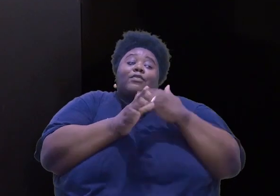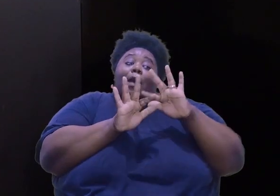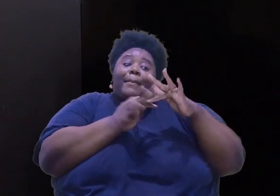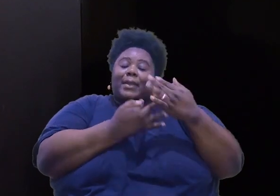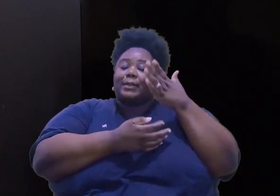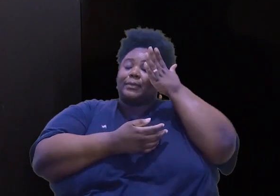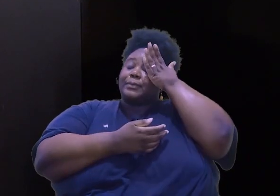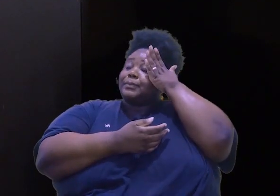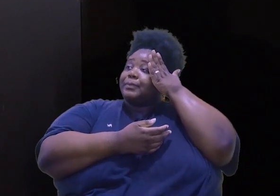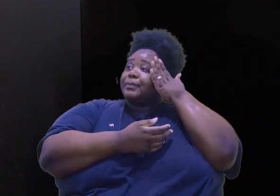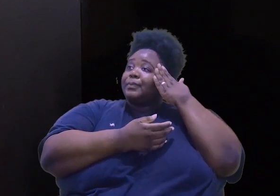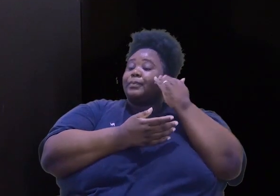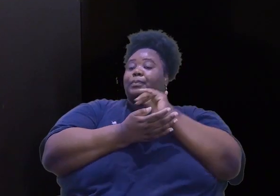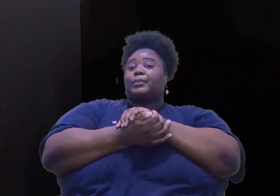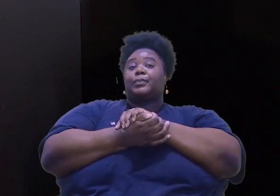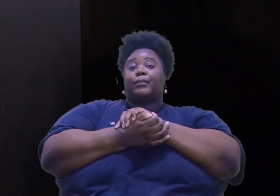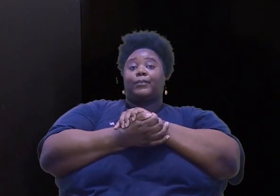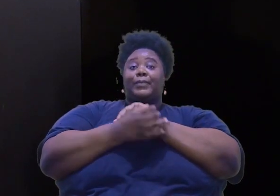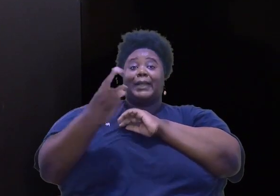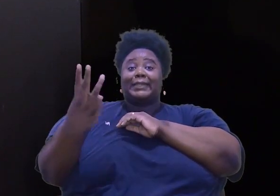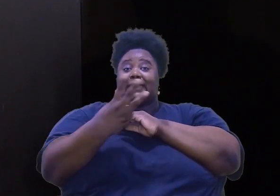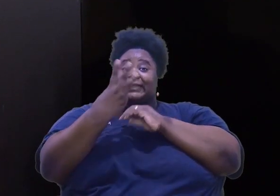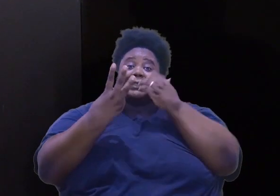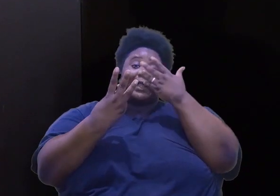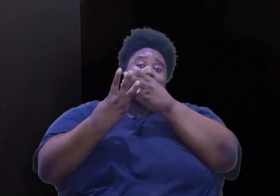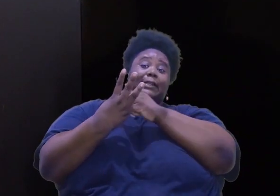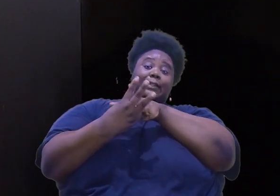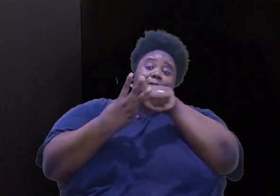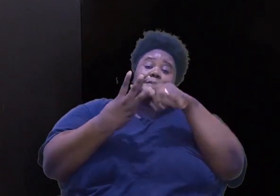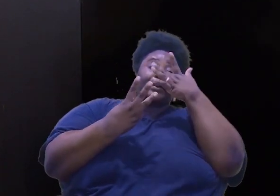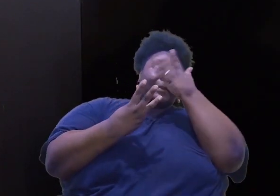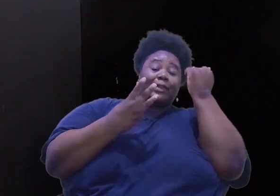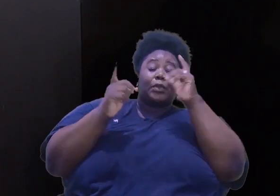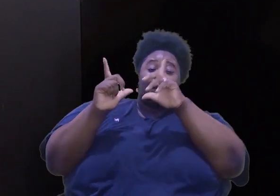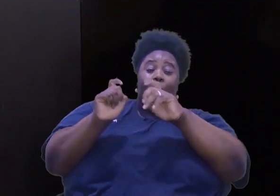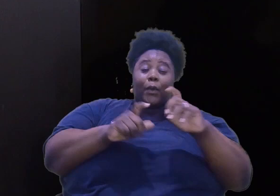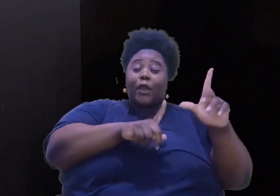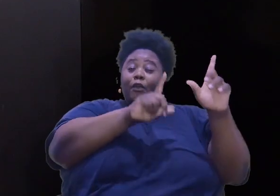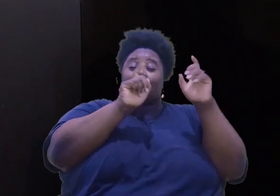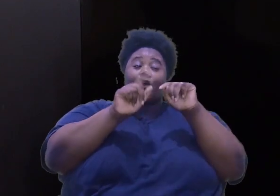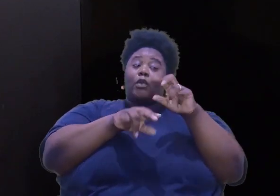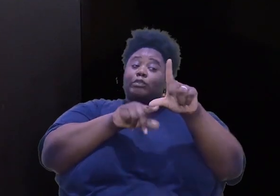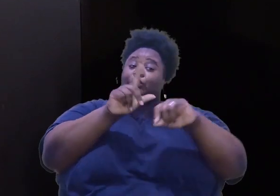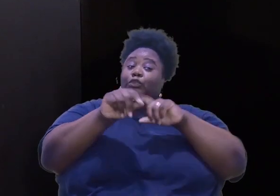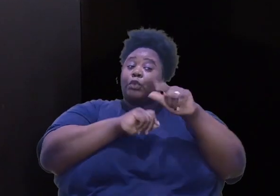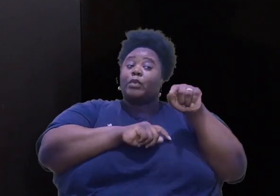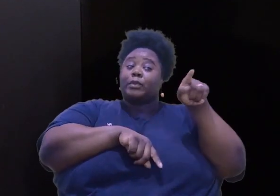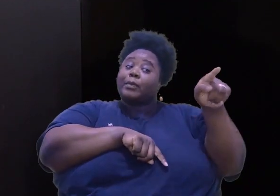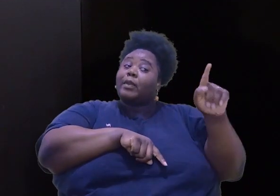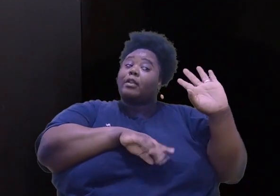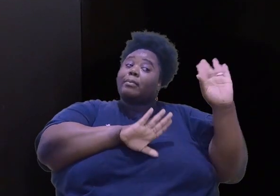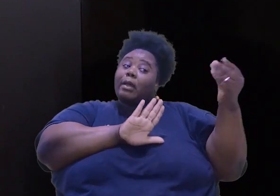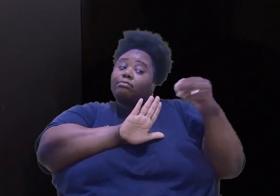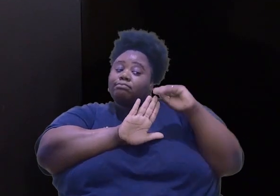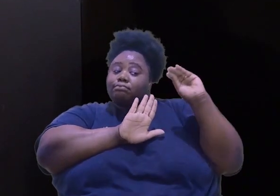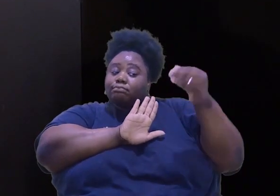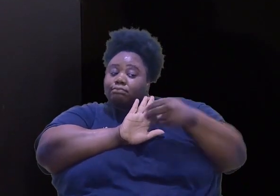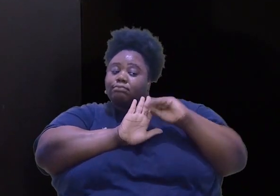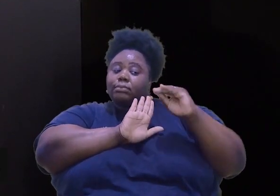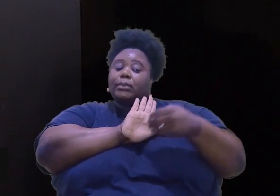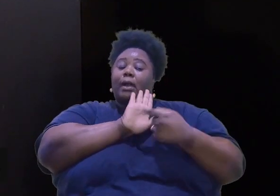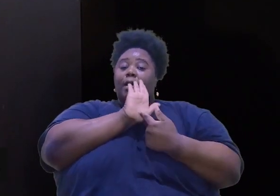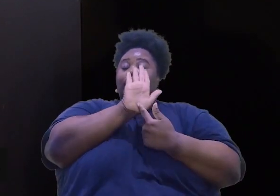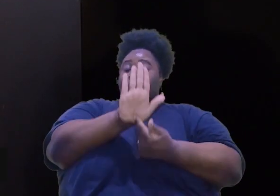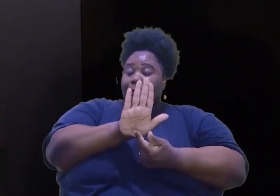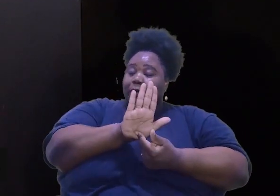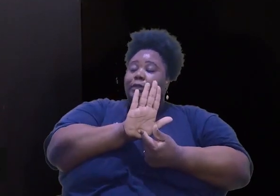famílias dessas 3 pessoas, algumas fotos escolhidas por elas para compor a exposição.